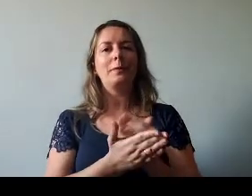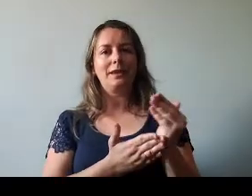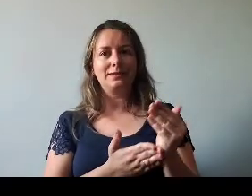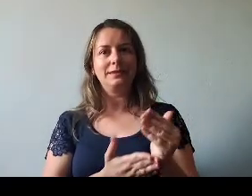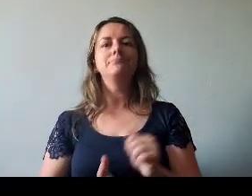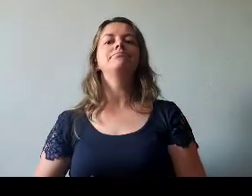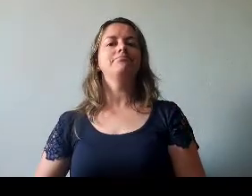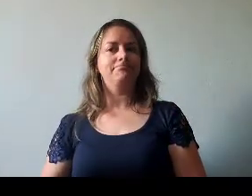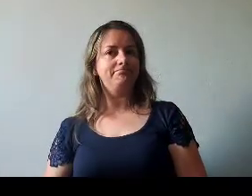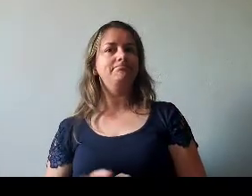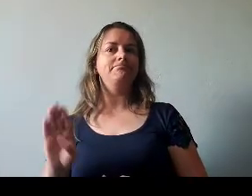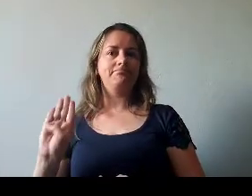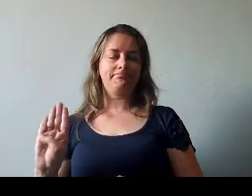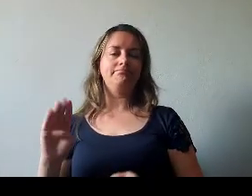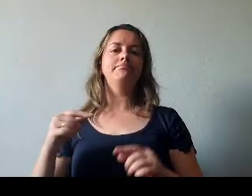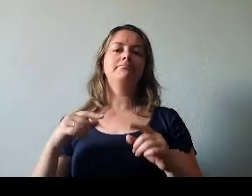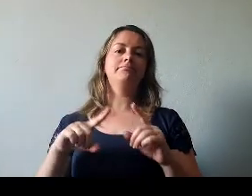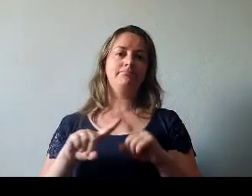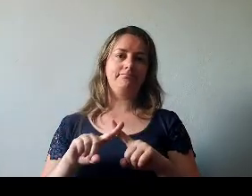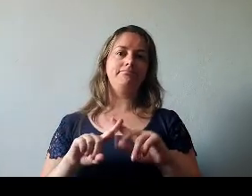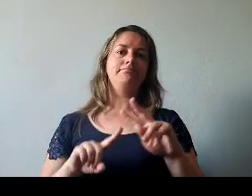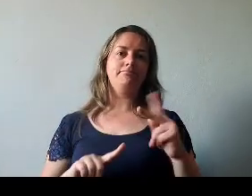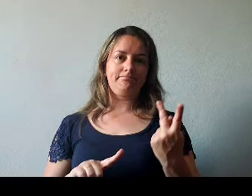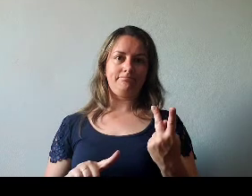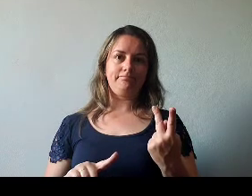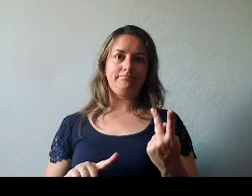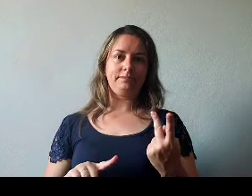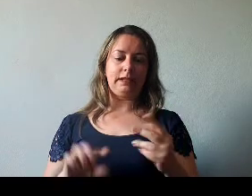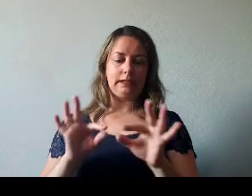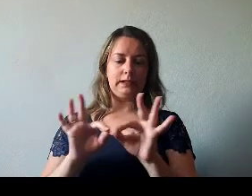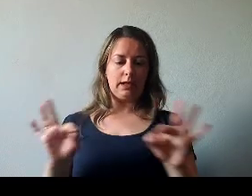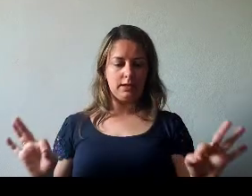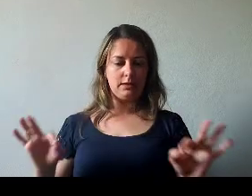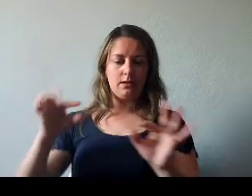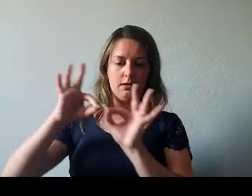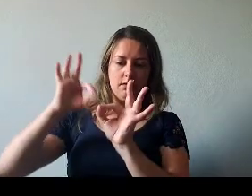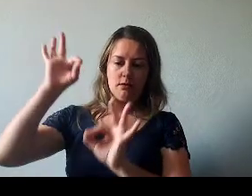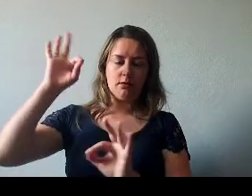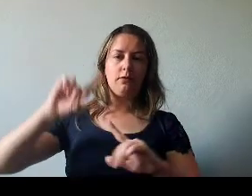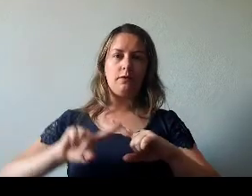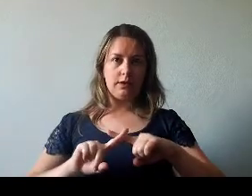ou altura vezes base, então, v0t. Right?